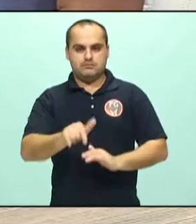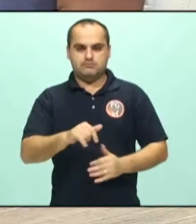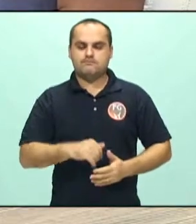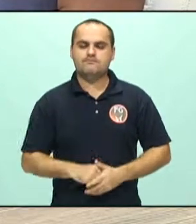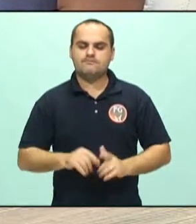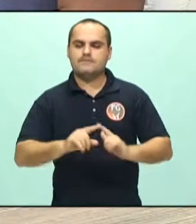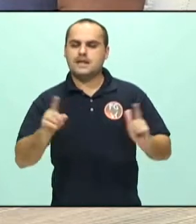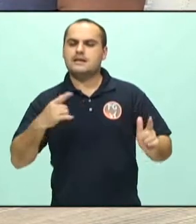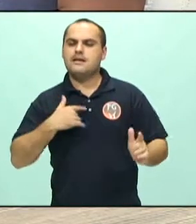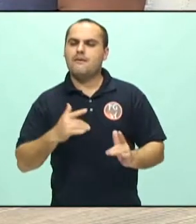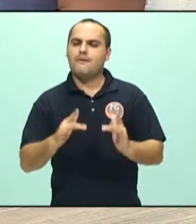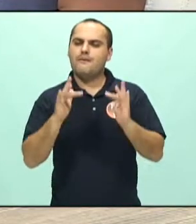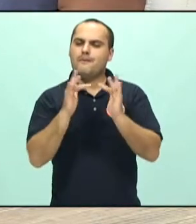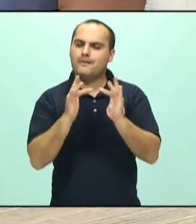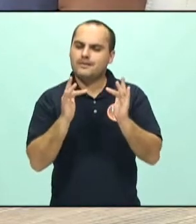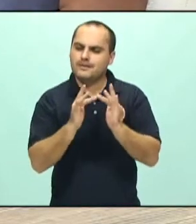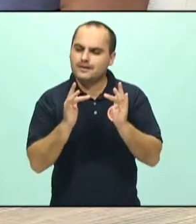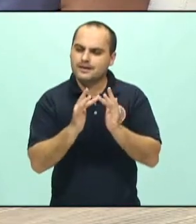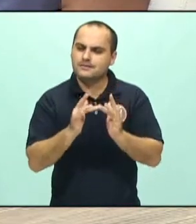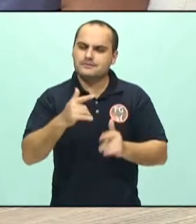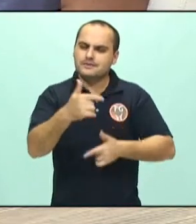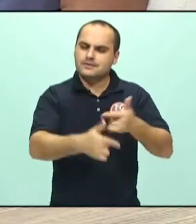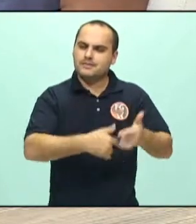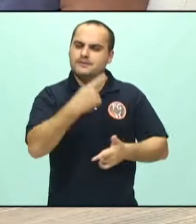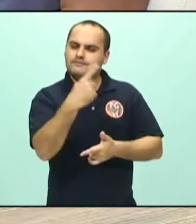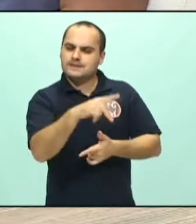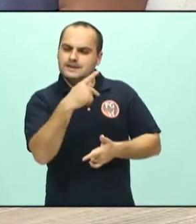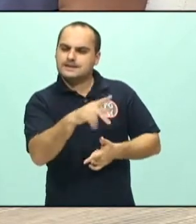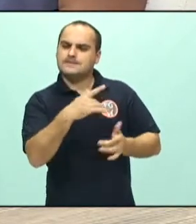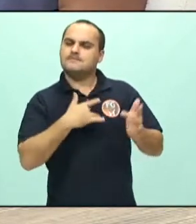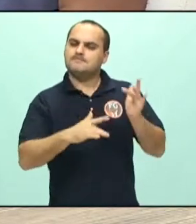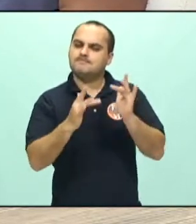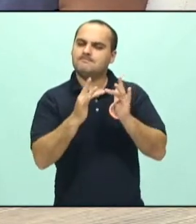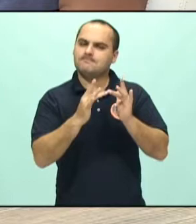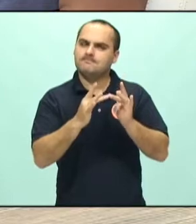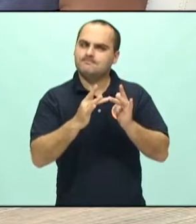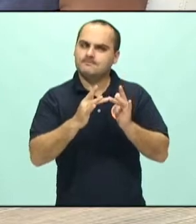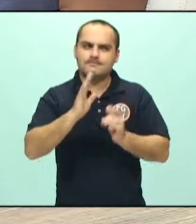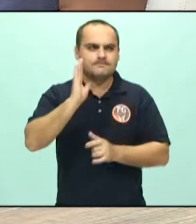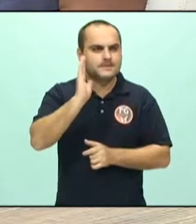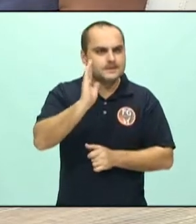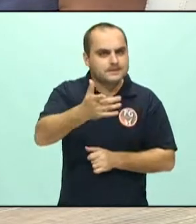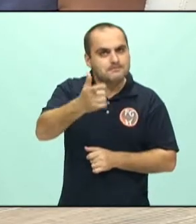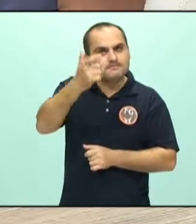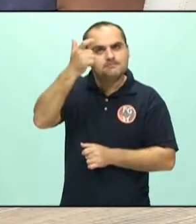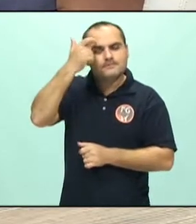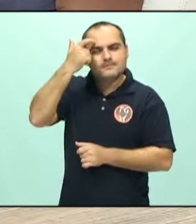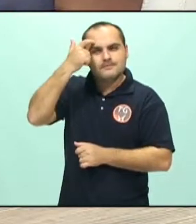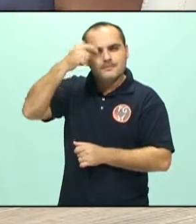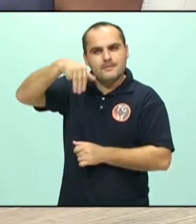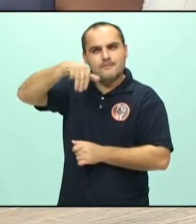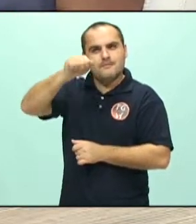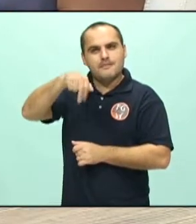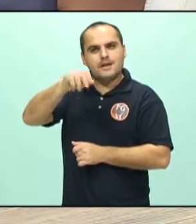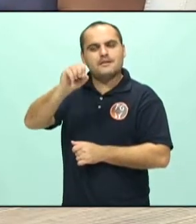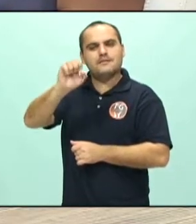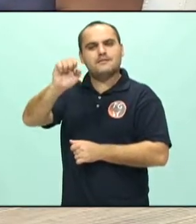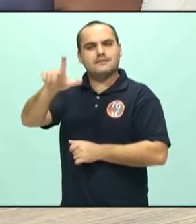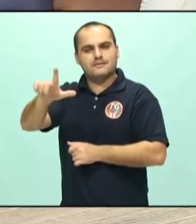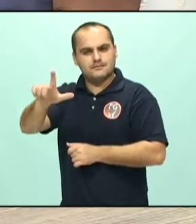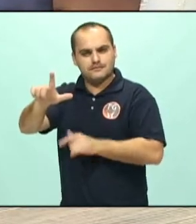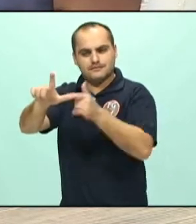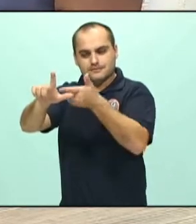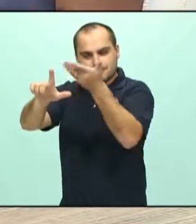tive contato com a obra dele, me veio à mente o que o Manuel de Barros fez brilhantemente, por meio